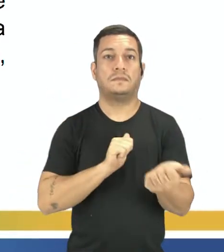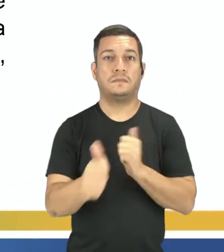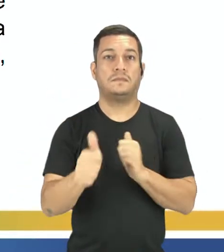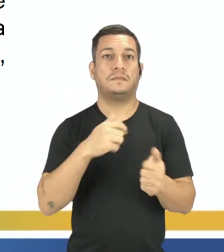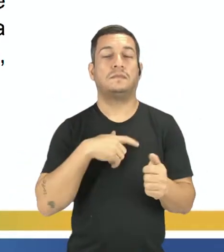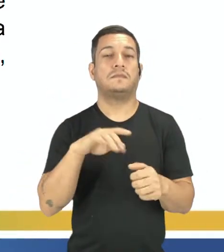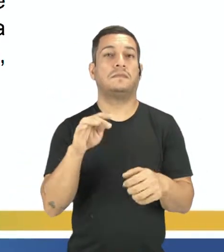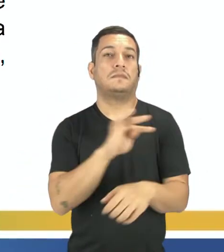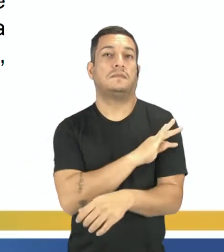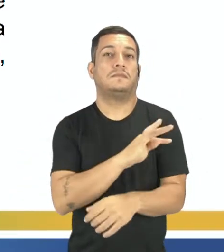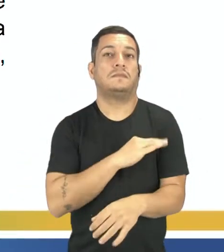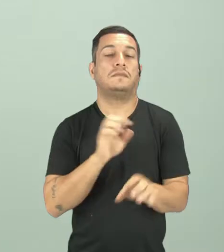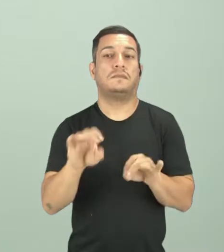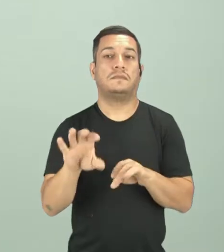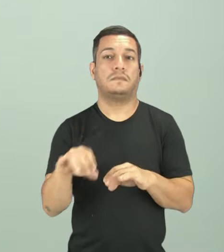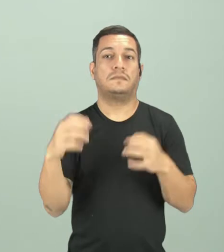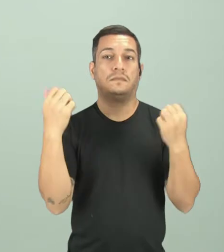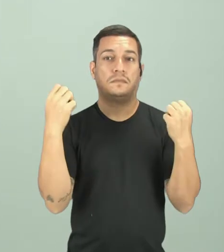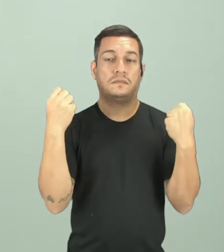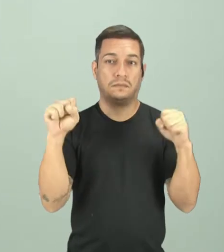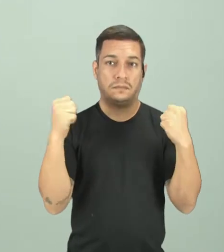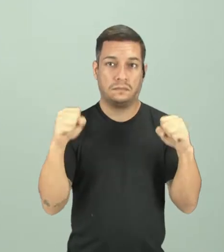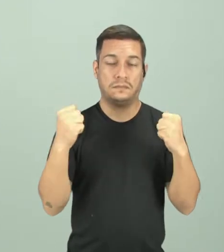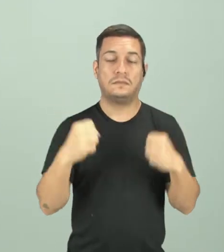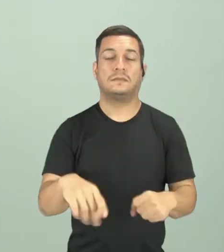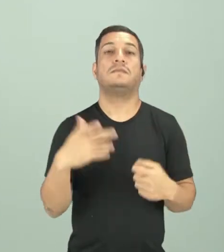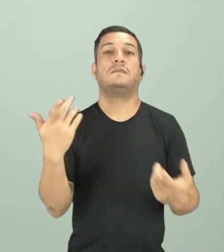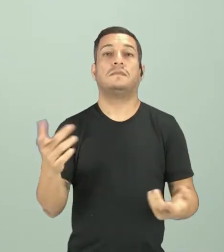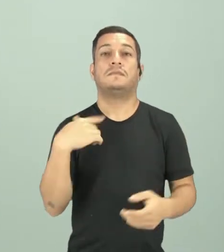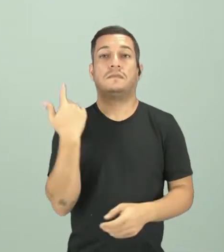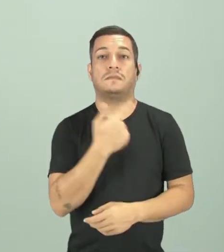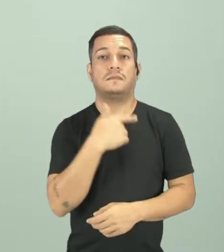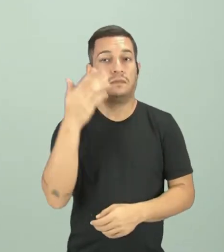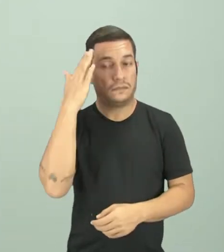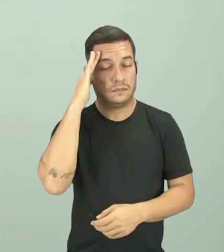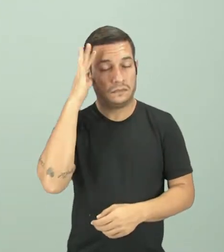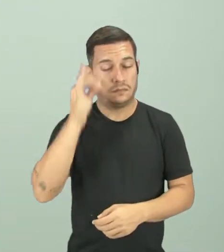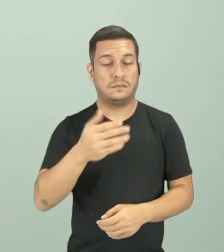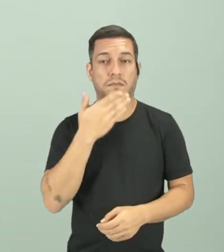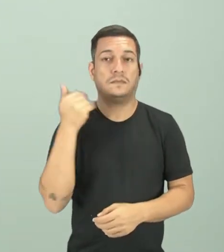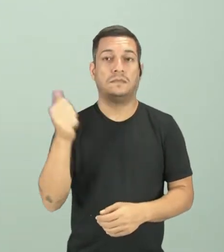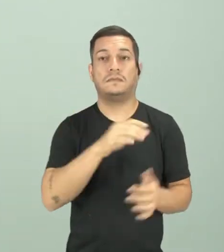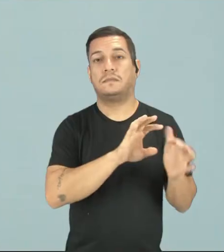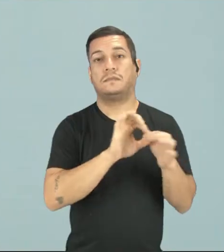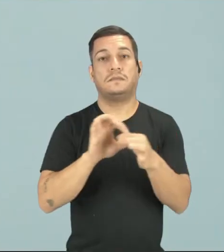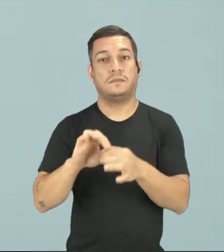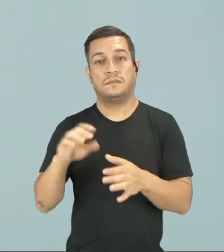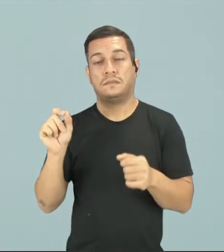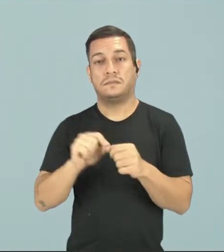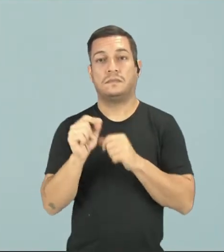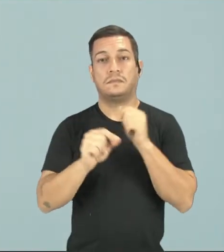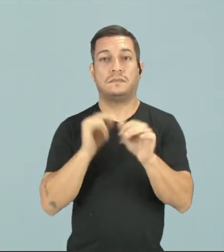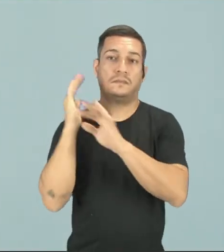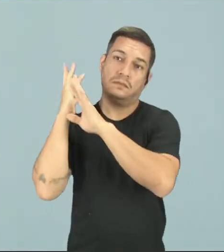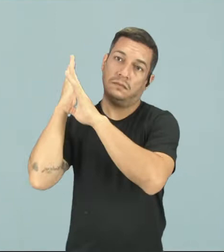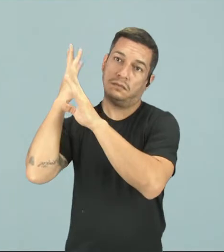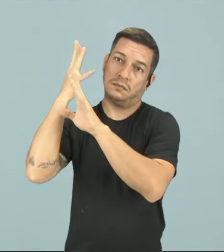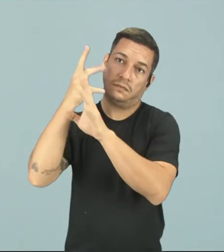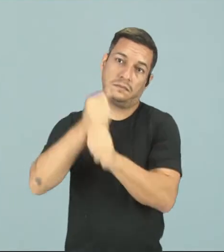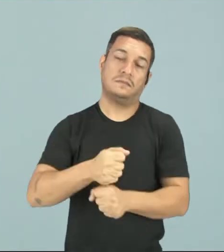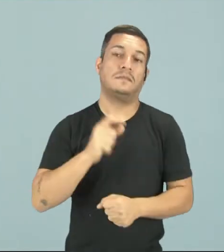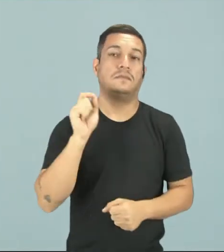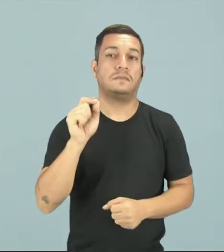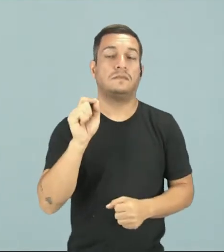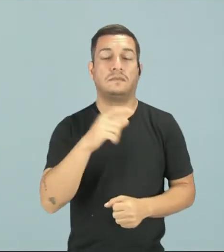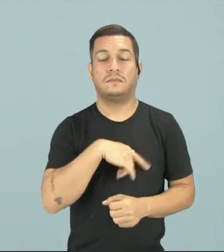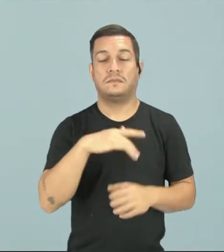física. Para conseguirmos compreender melhor esse contexto, vamos recorrer aí, vamos fazer uma linha do tempo, tá? De todos os movimentos